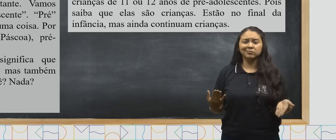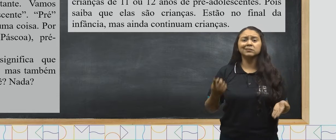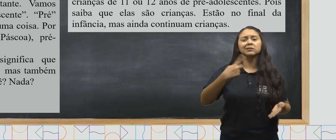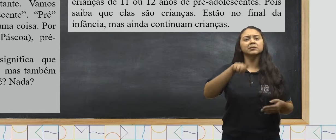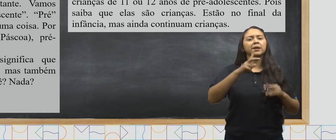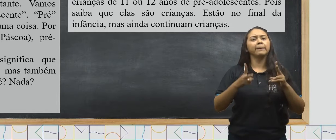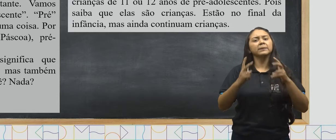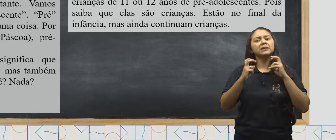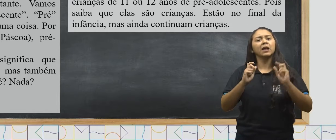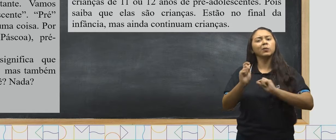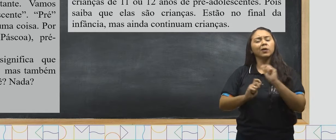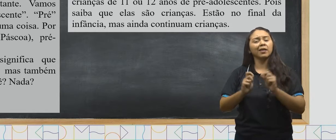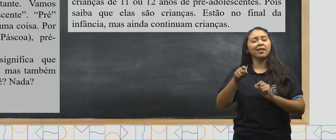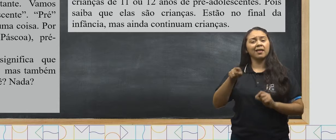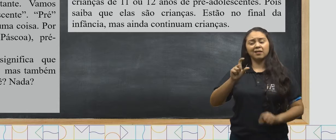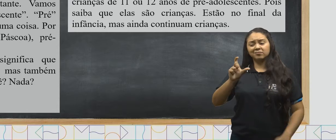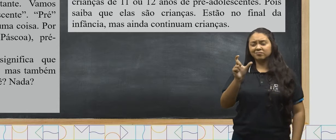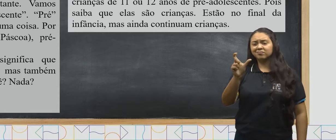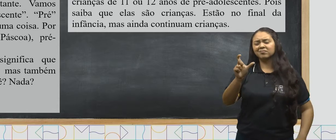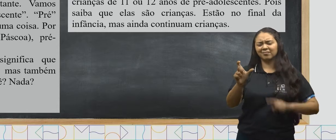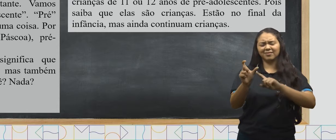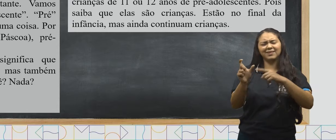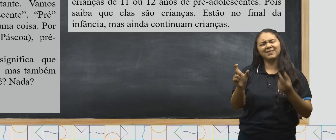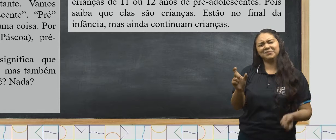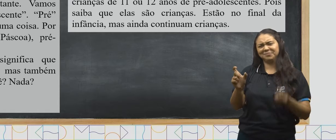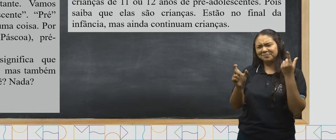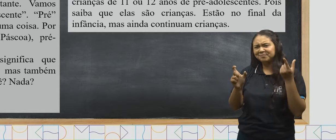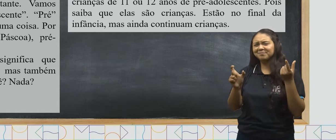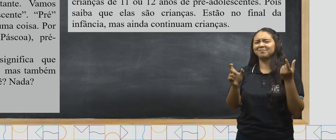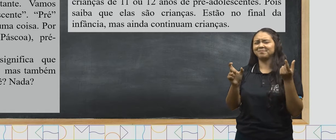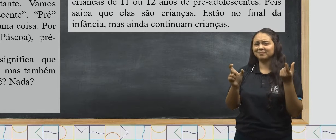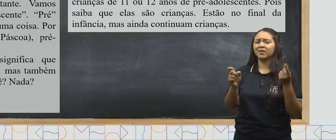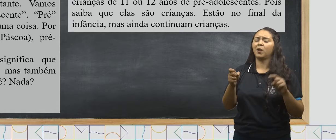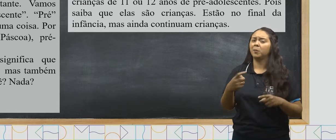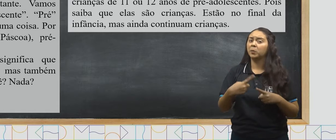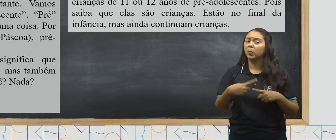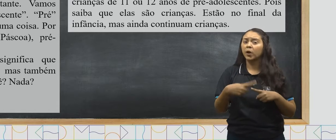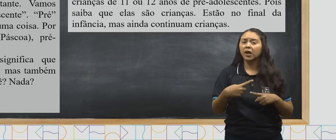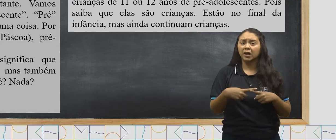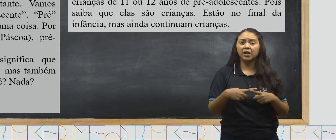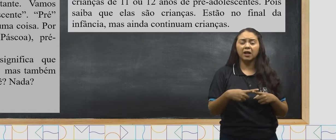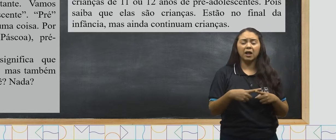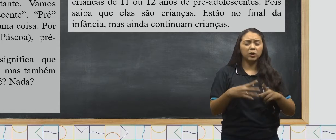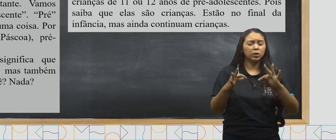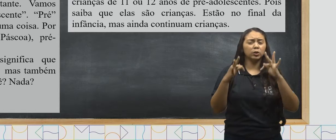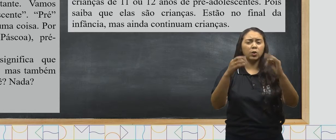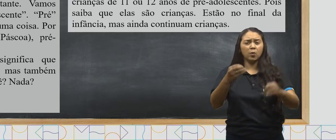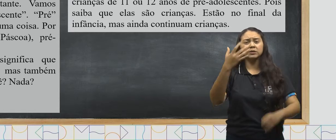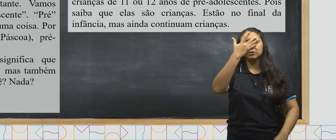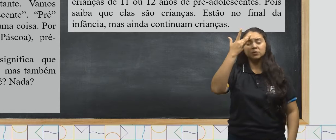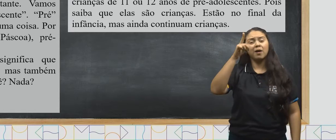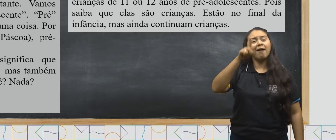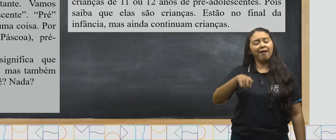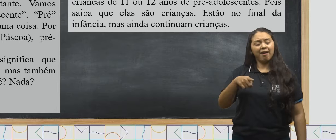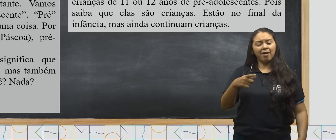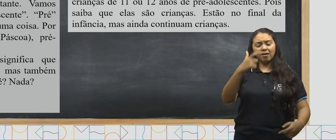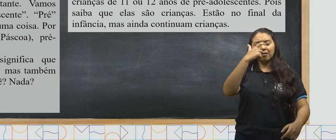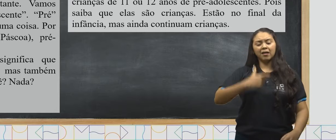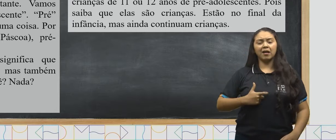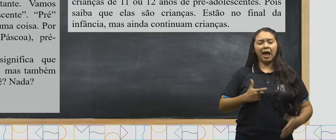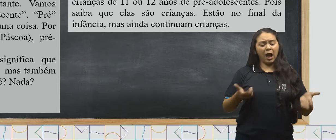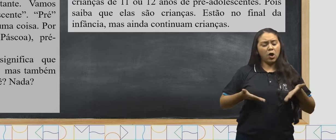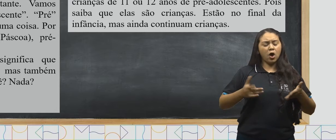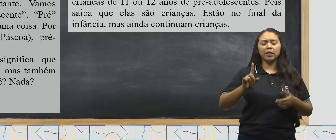para perceber como essa expressão é esquisita. Afinal, todo mundo é uma coisa agora e vai